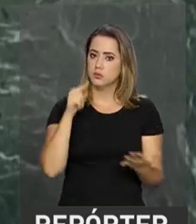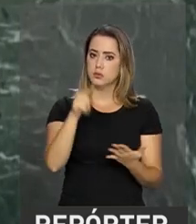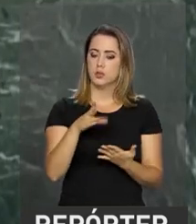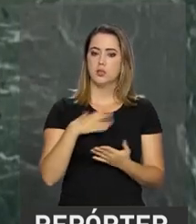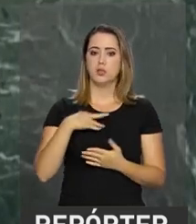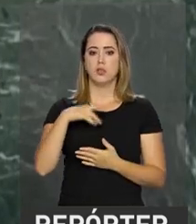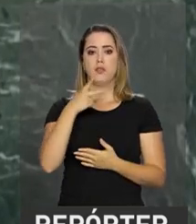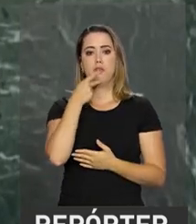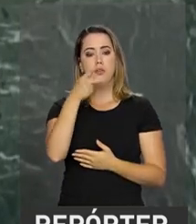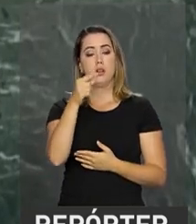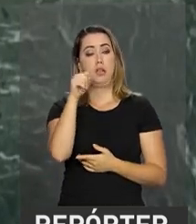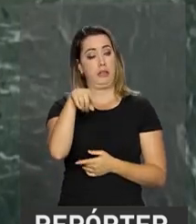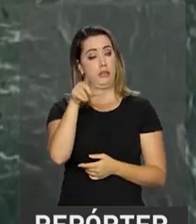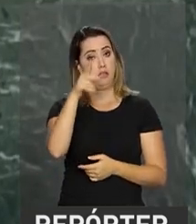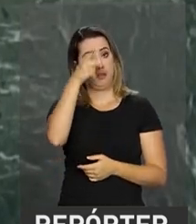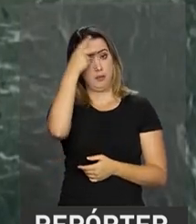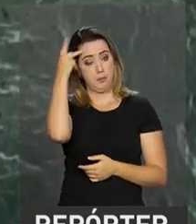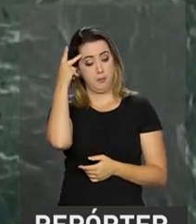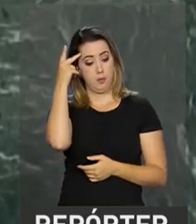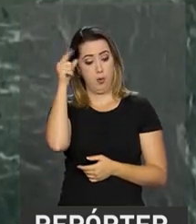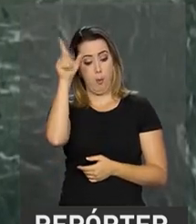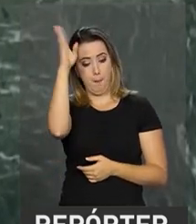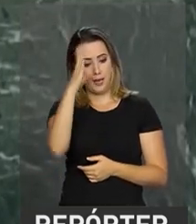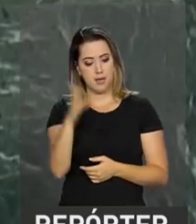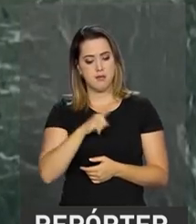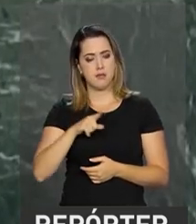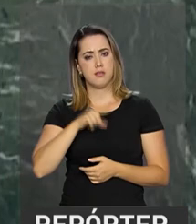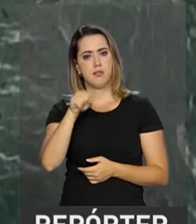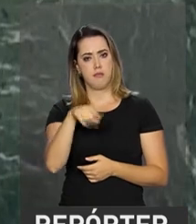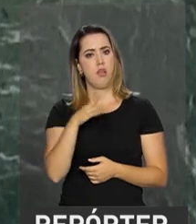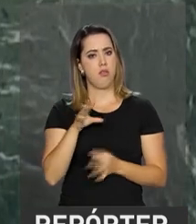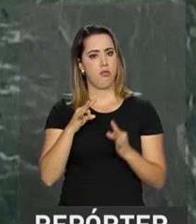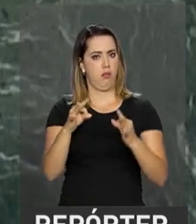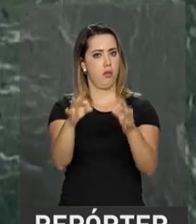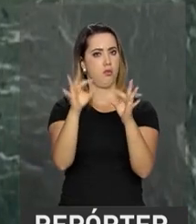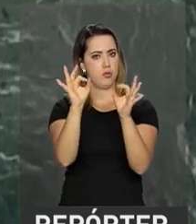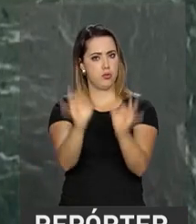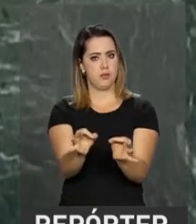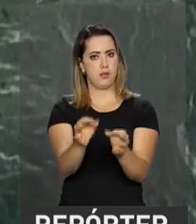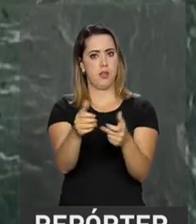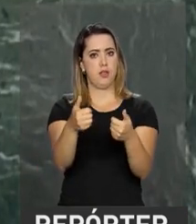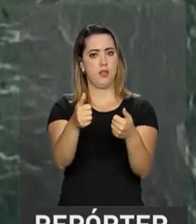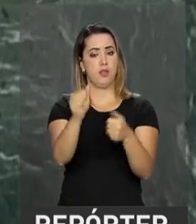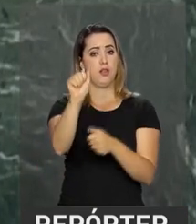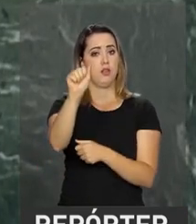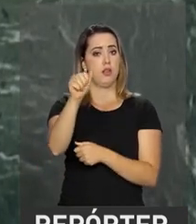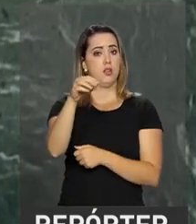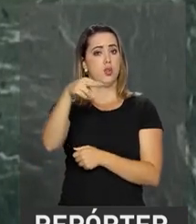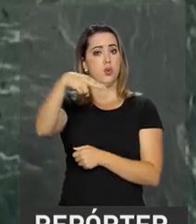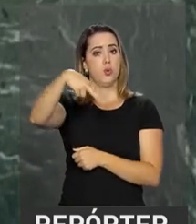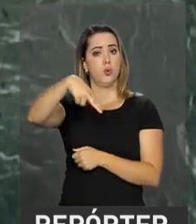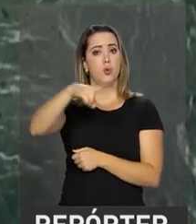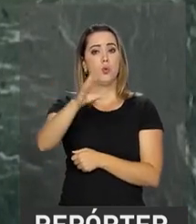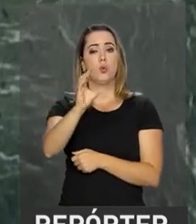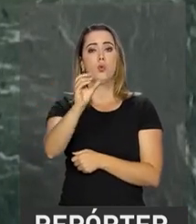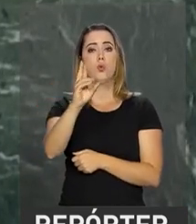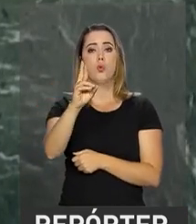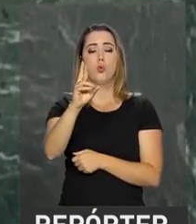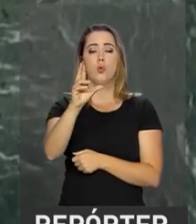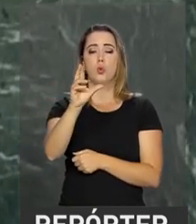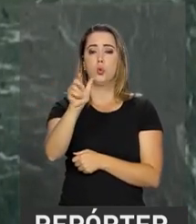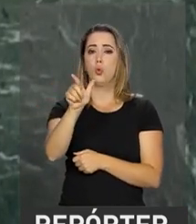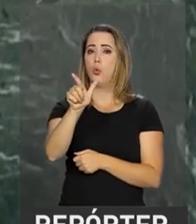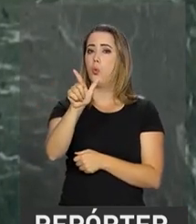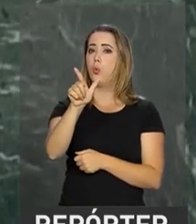a autoridade de quem, dominando a tecnologia nuclear, abriu mão voluntariamente de